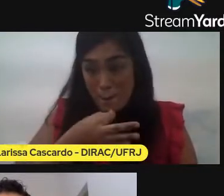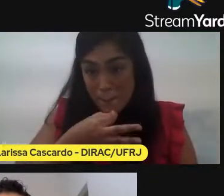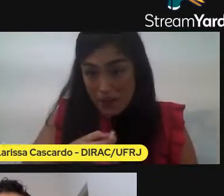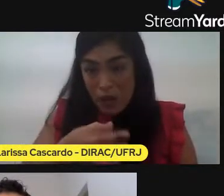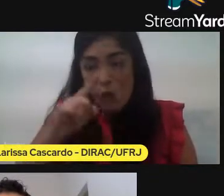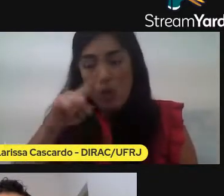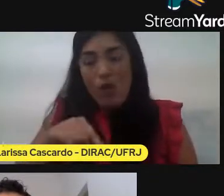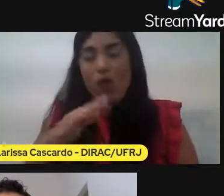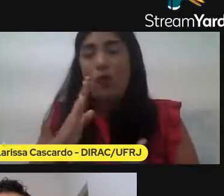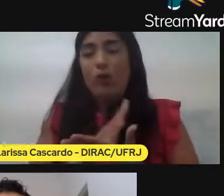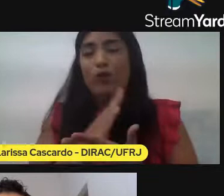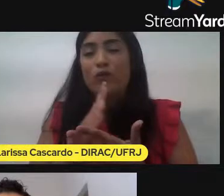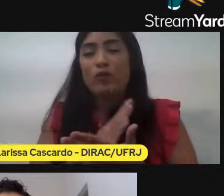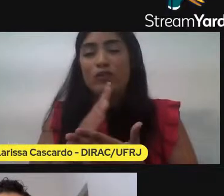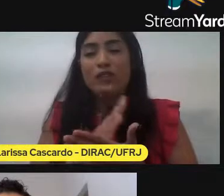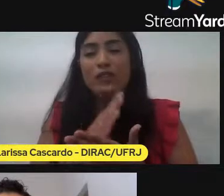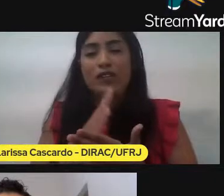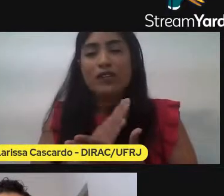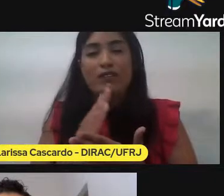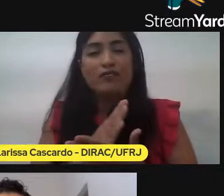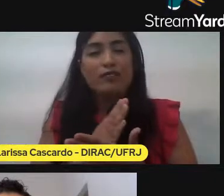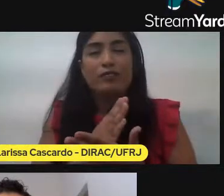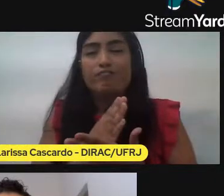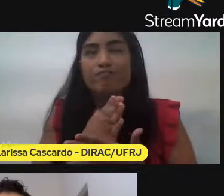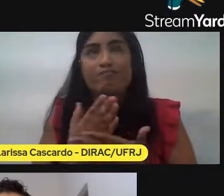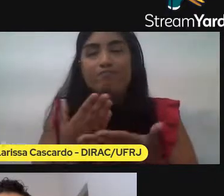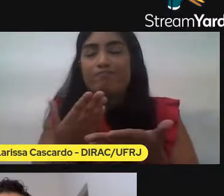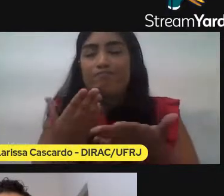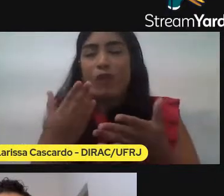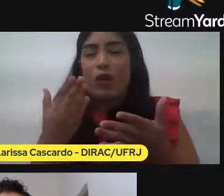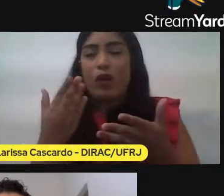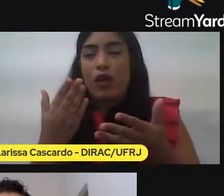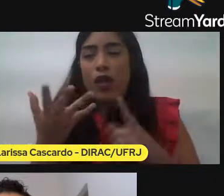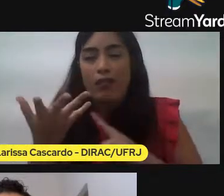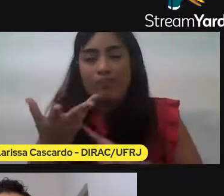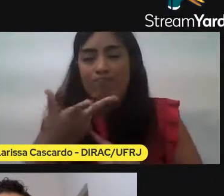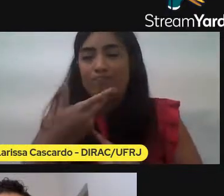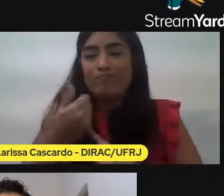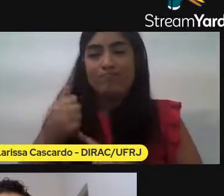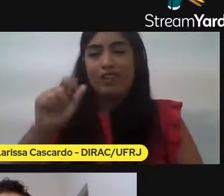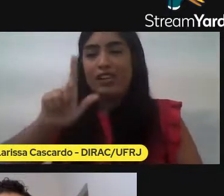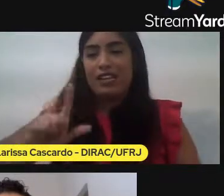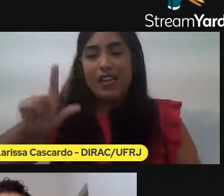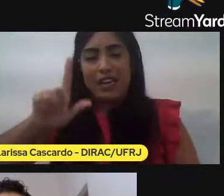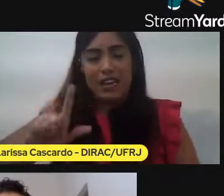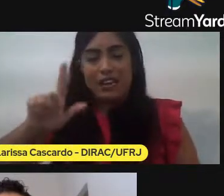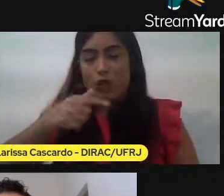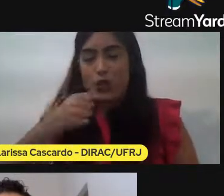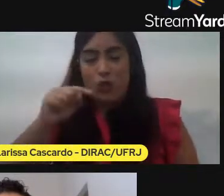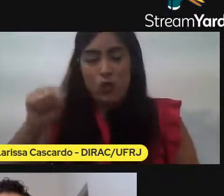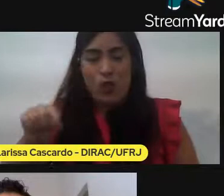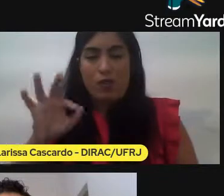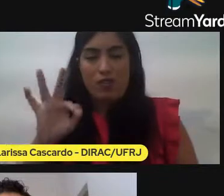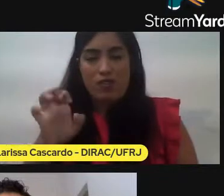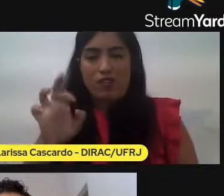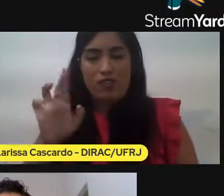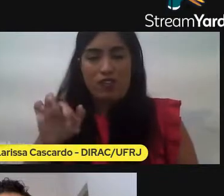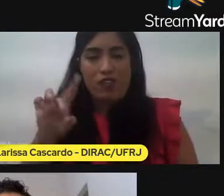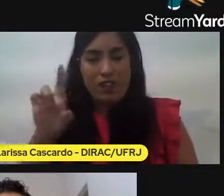a totalidade da obra literária do Fernando Pessoa, desde a minha perspectiva, desde já.